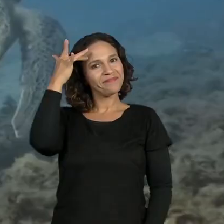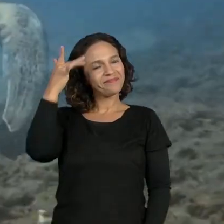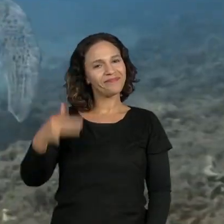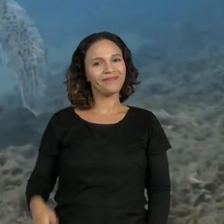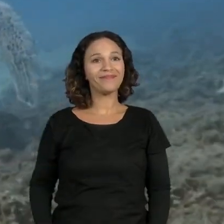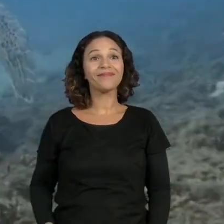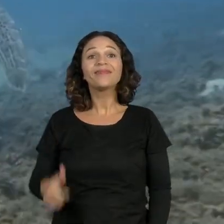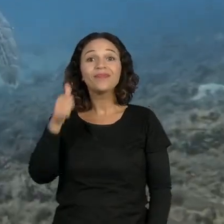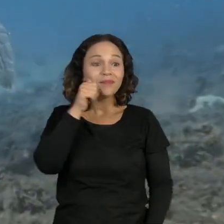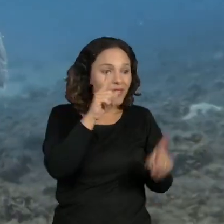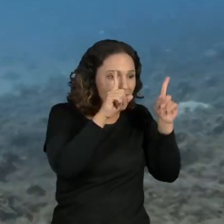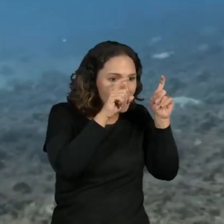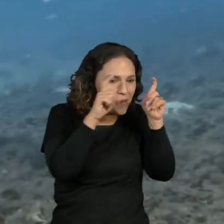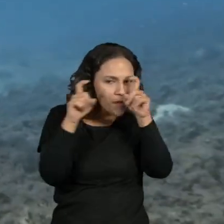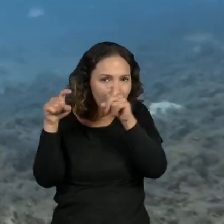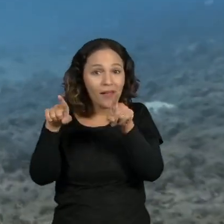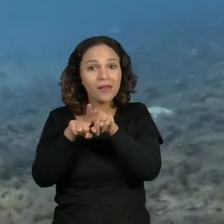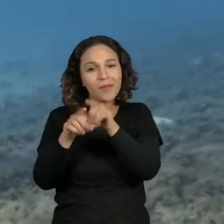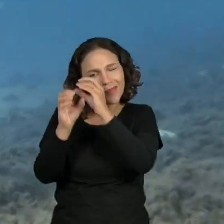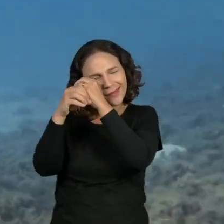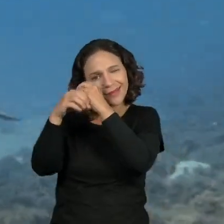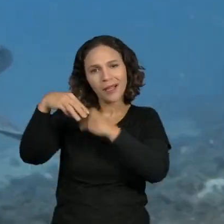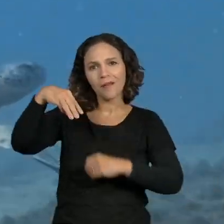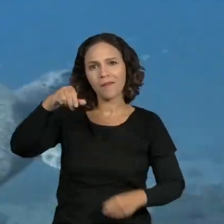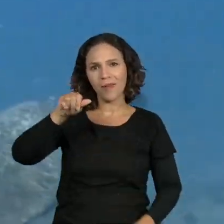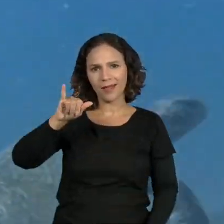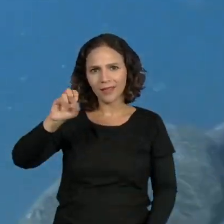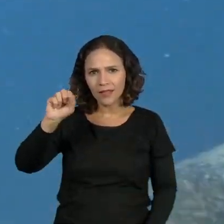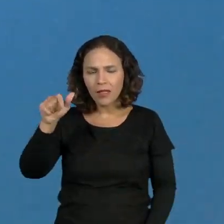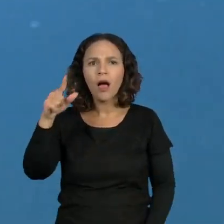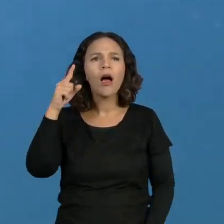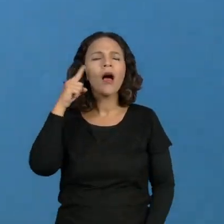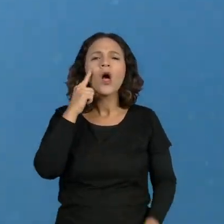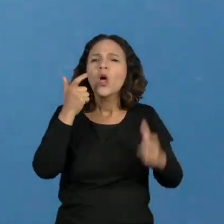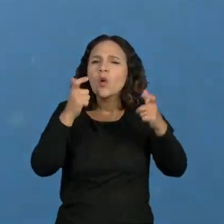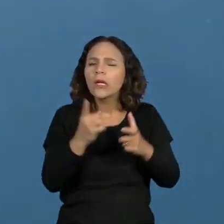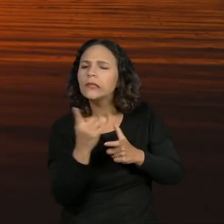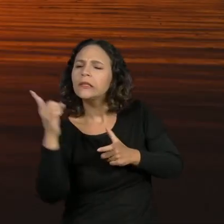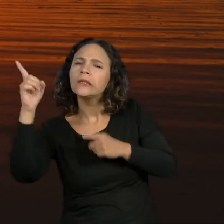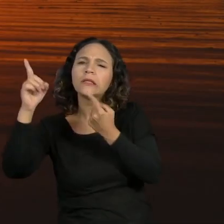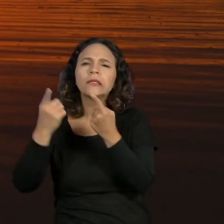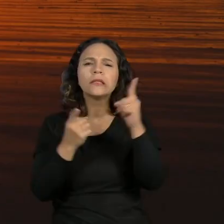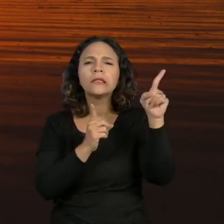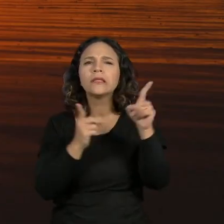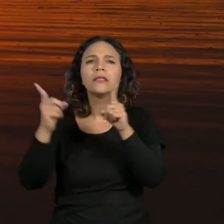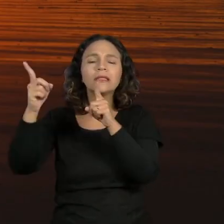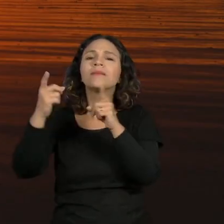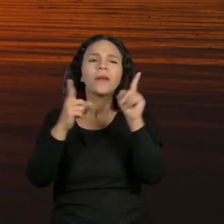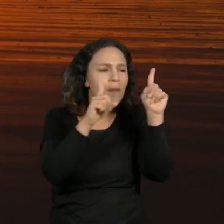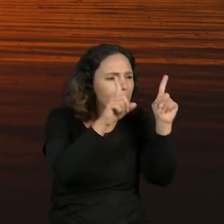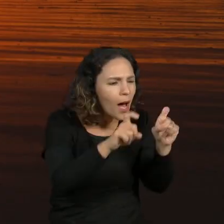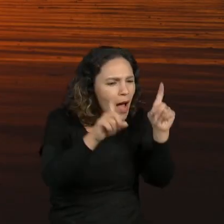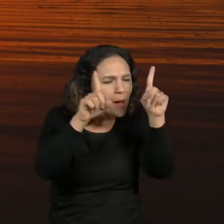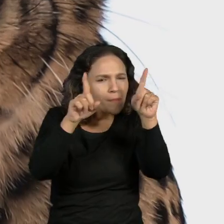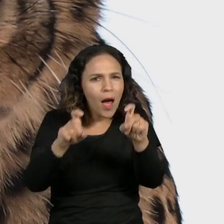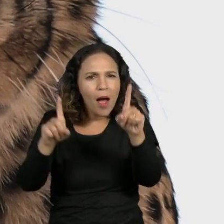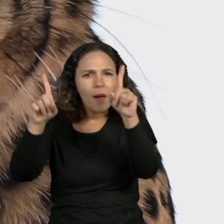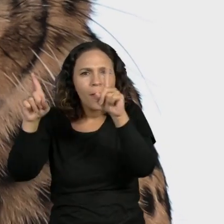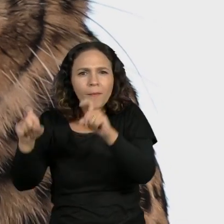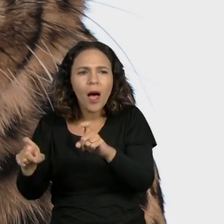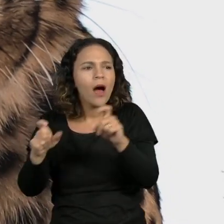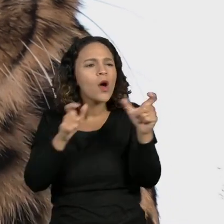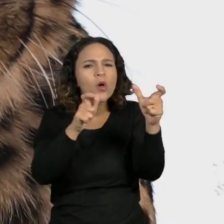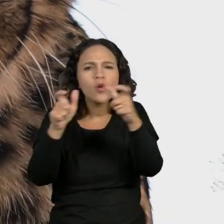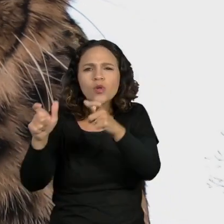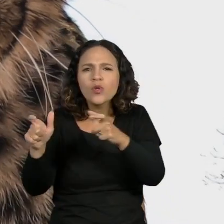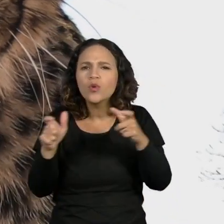a fotógrafa e bióloga Maísa Santoro viaja por lugares remotos da Terra para registrar a riqueza de paisagens e formas